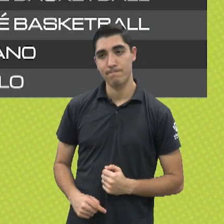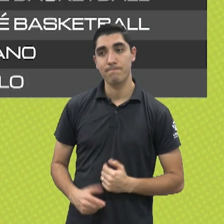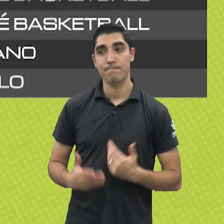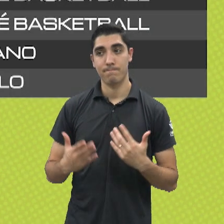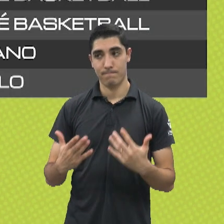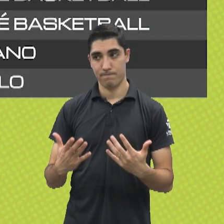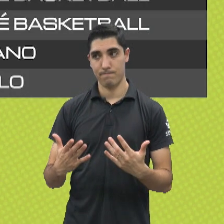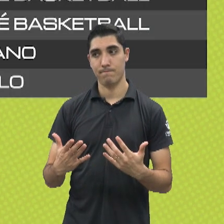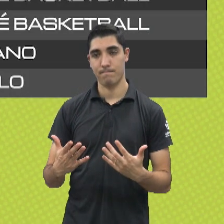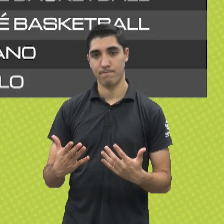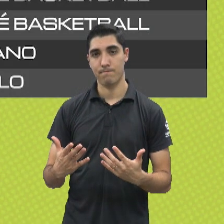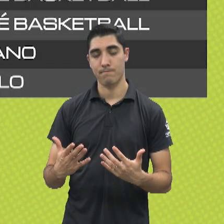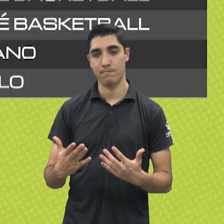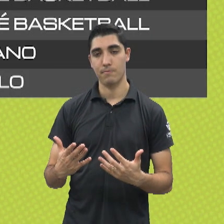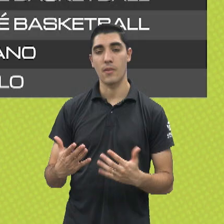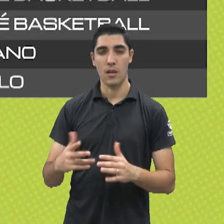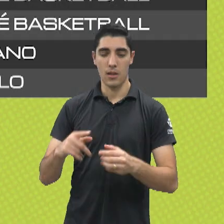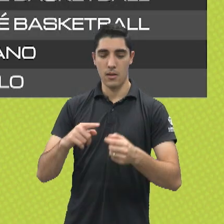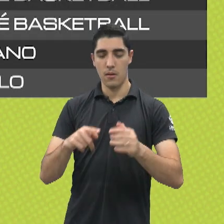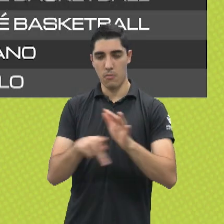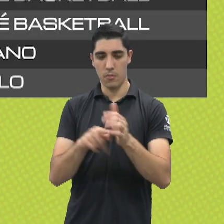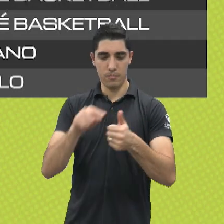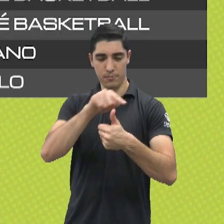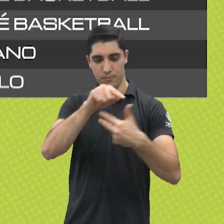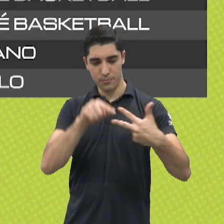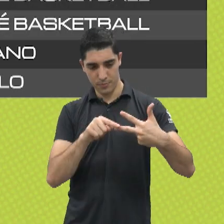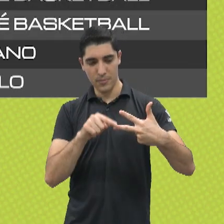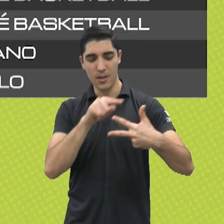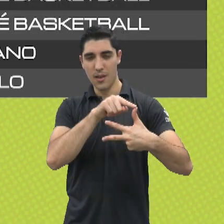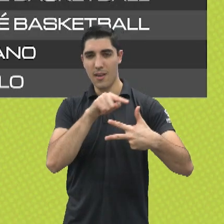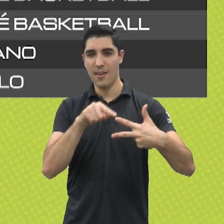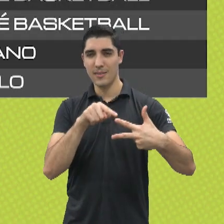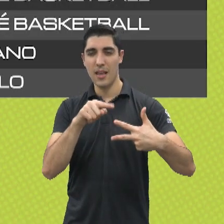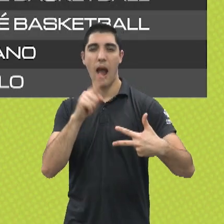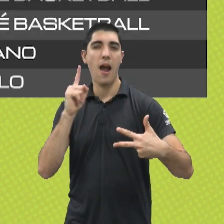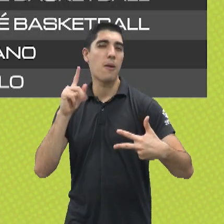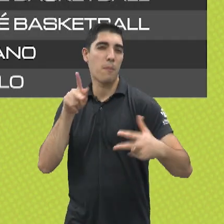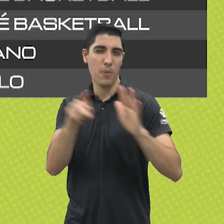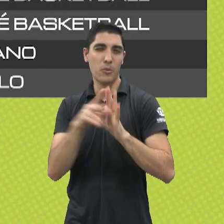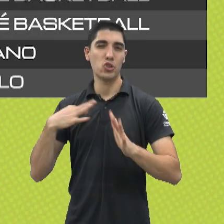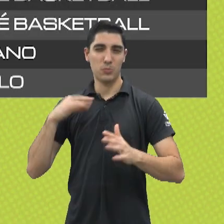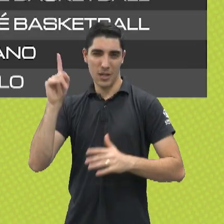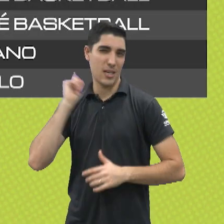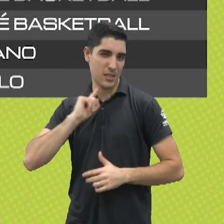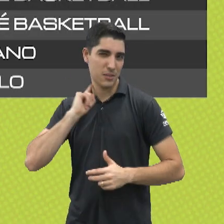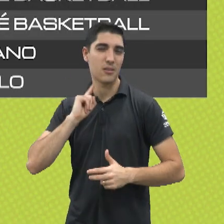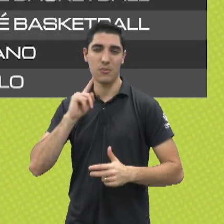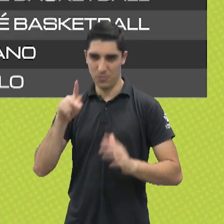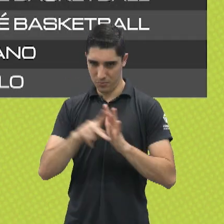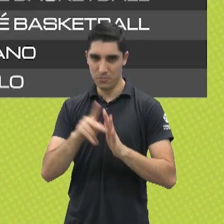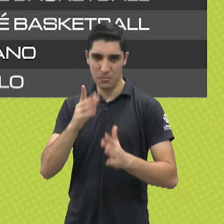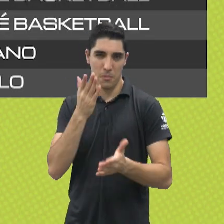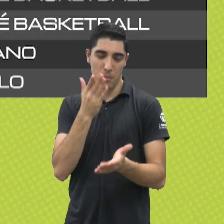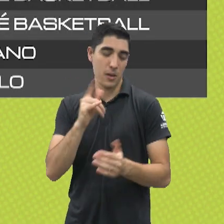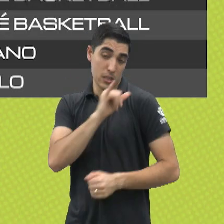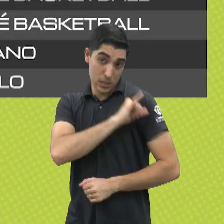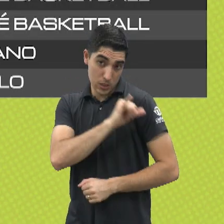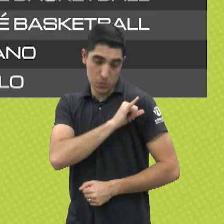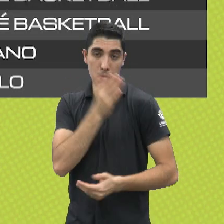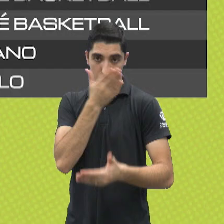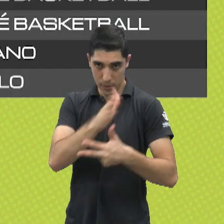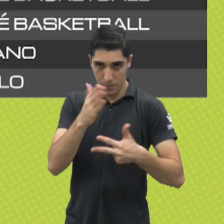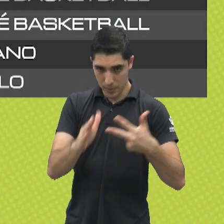tem esses 3 jogos, né, que o São José fez nesse mini campeonato carioca, acabou perdendo. Aí o São José foi vencer só contra a